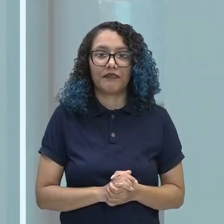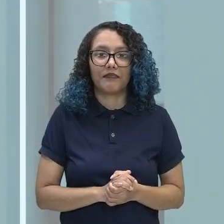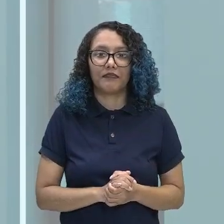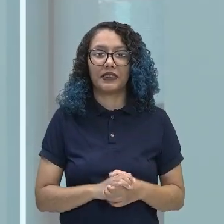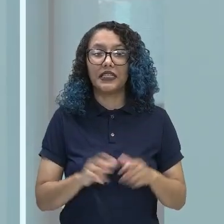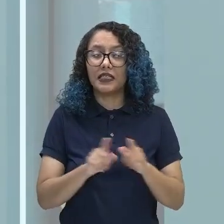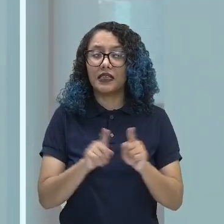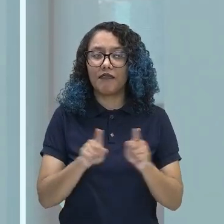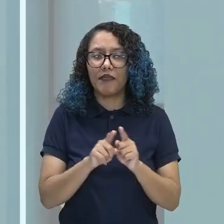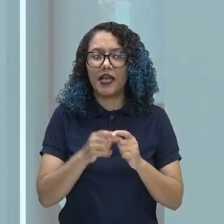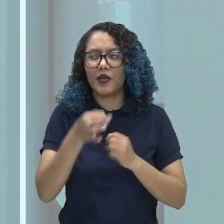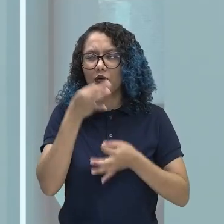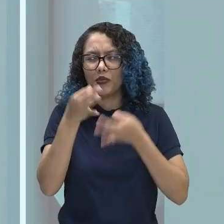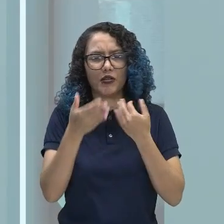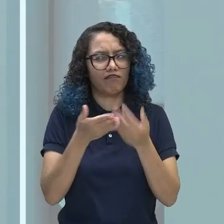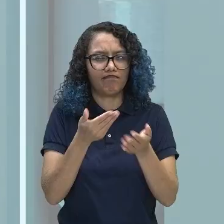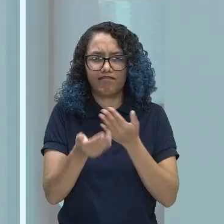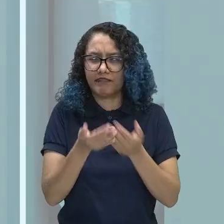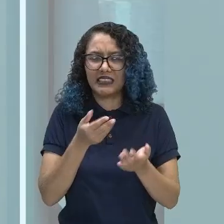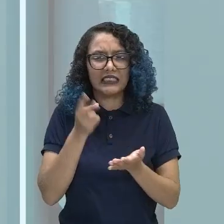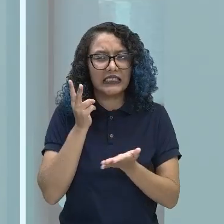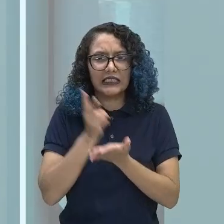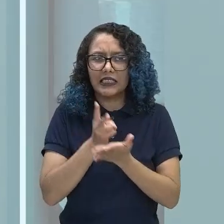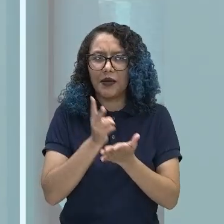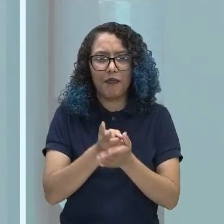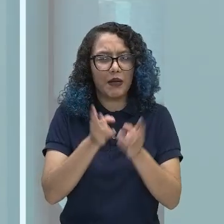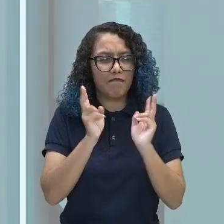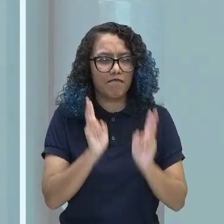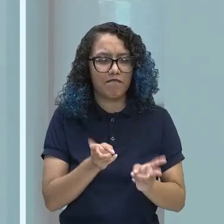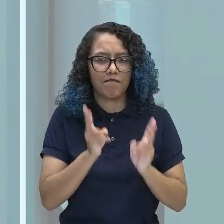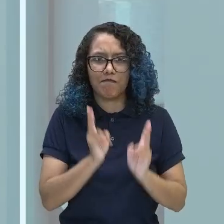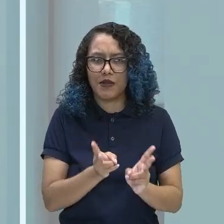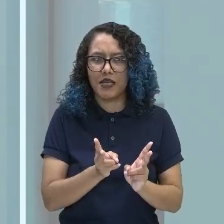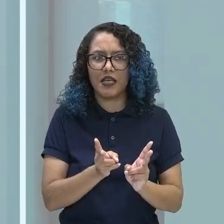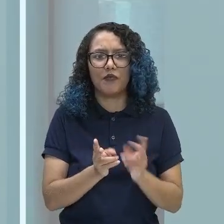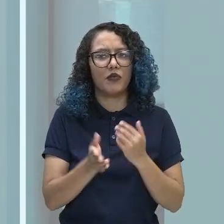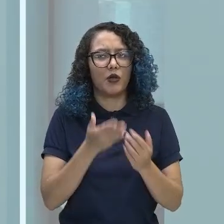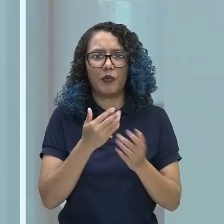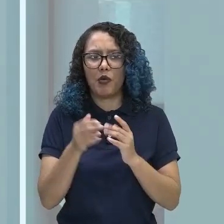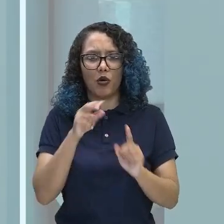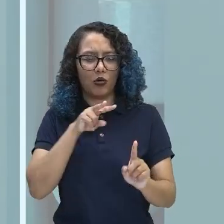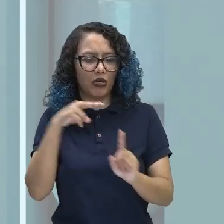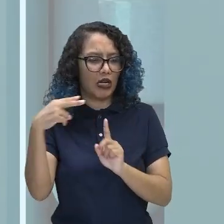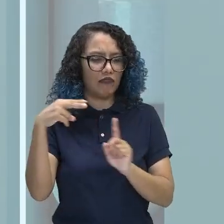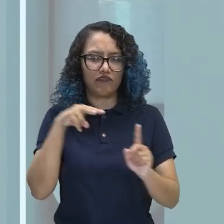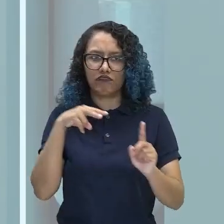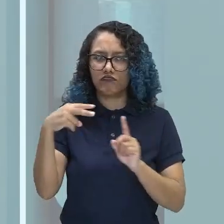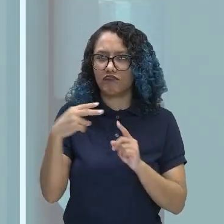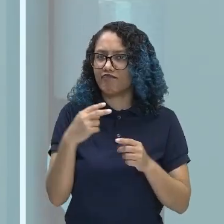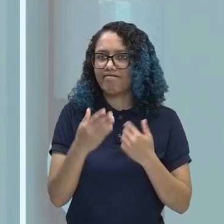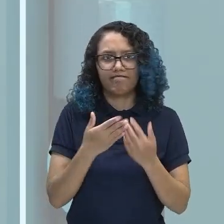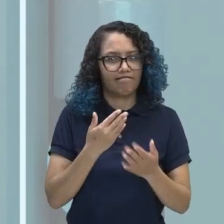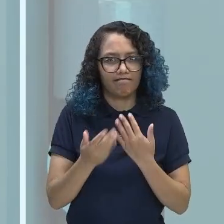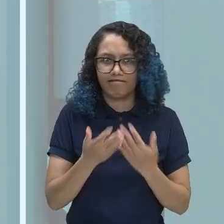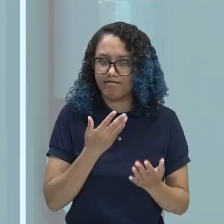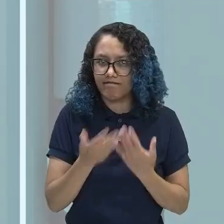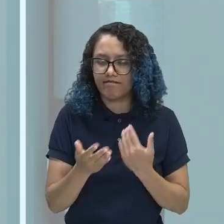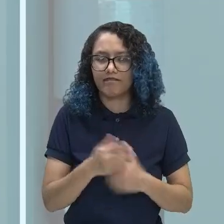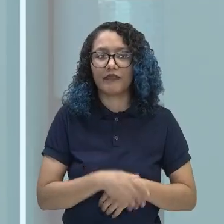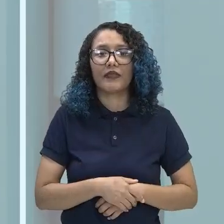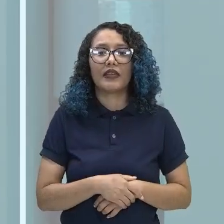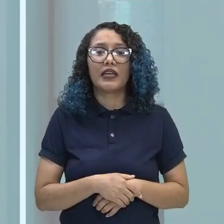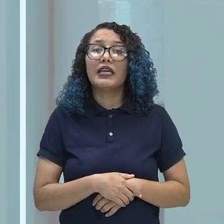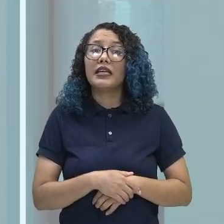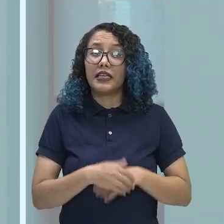de opinião. Ele sempre será daquele modo, independente de quem o observe. E outro ponto importante, um fato sempre pode